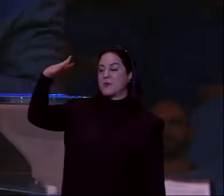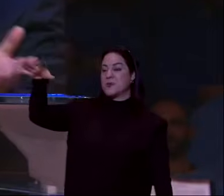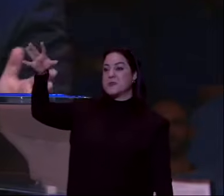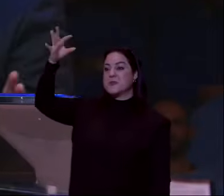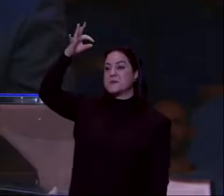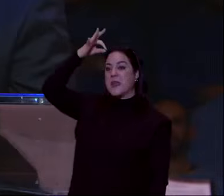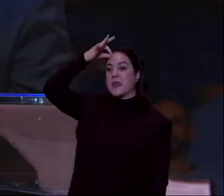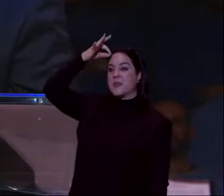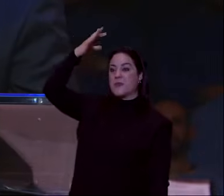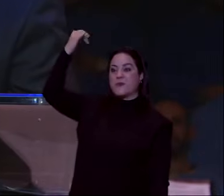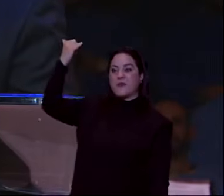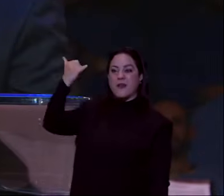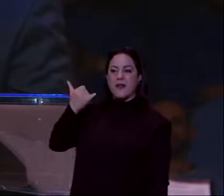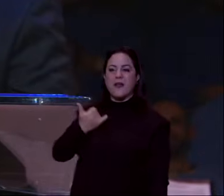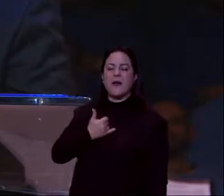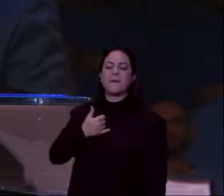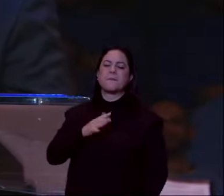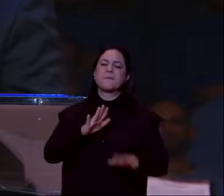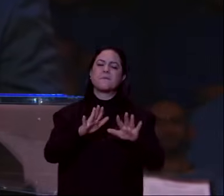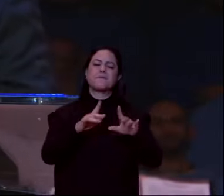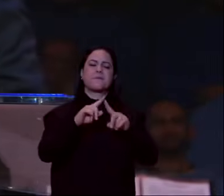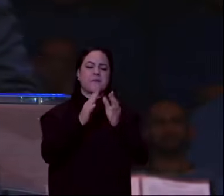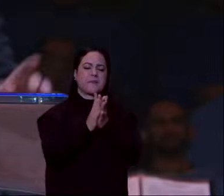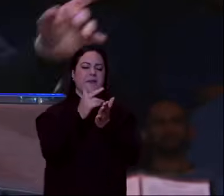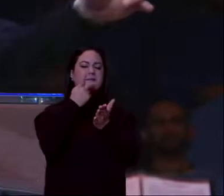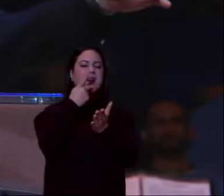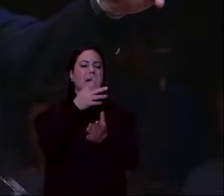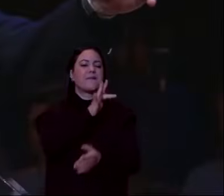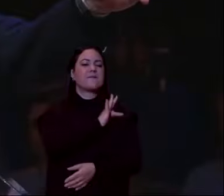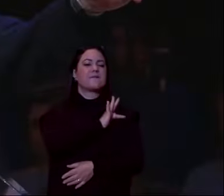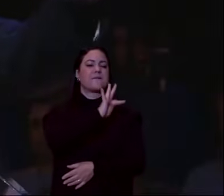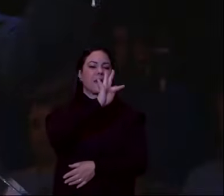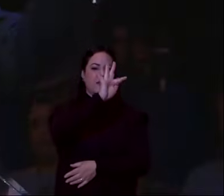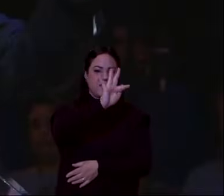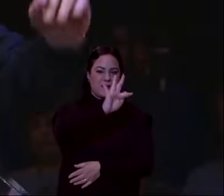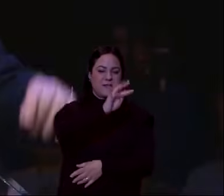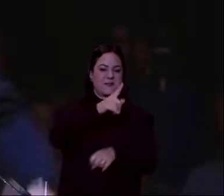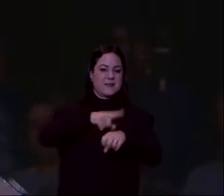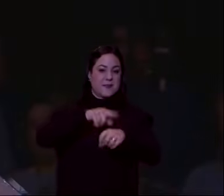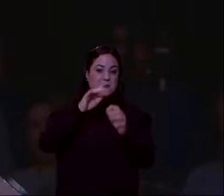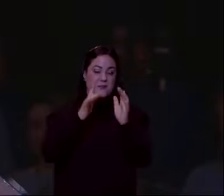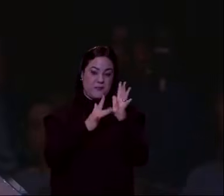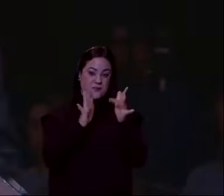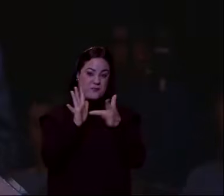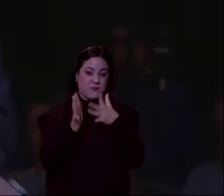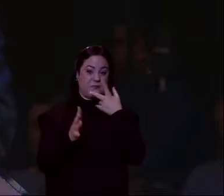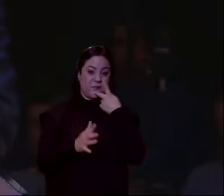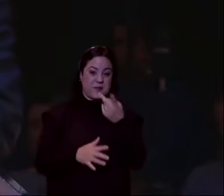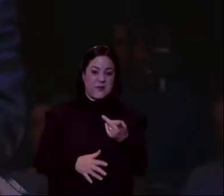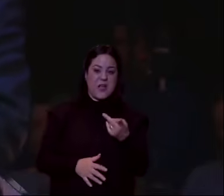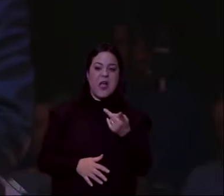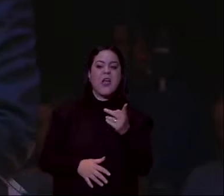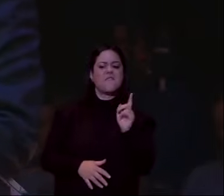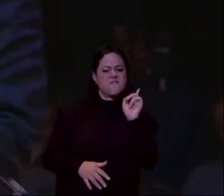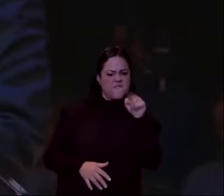Mas aí a Bíblia diz que tinha os fariseus do tempo de Jesus que diziam: foi Beelzebu, não foi Deus que fez esse